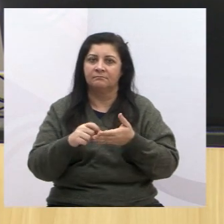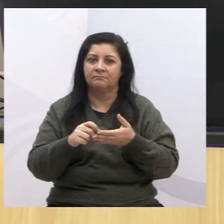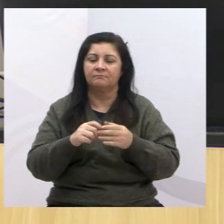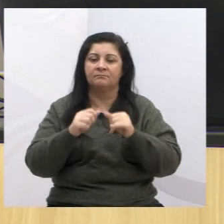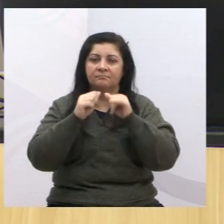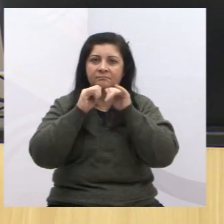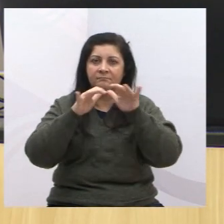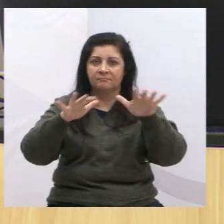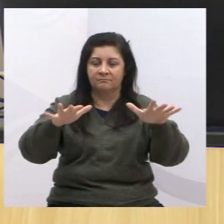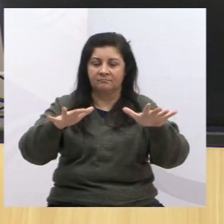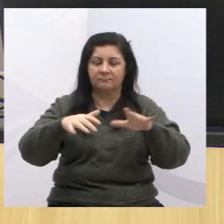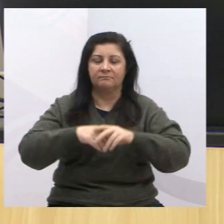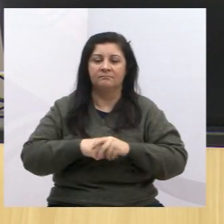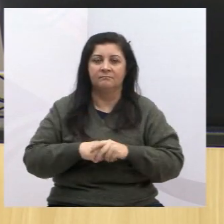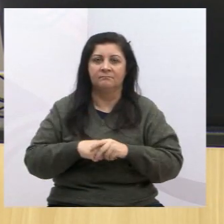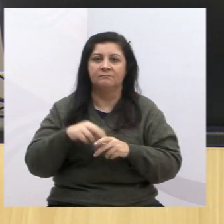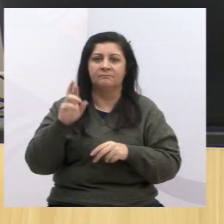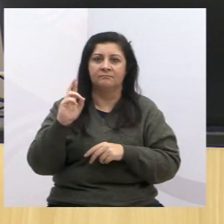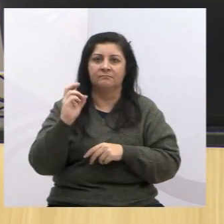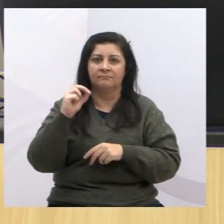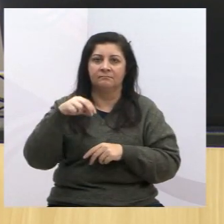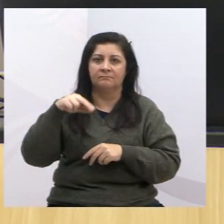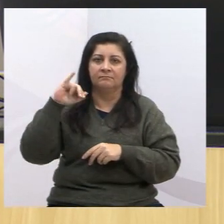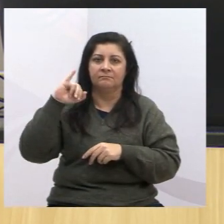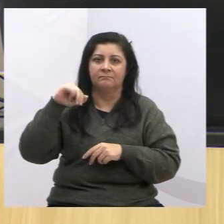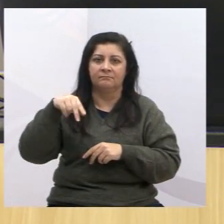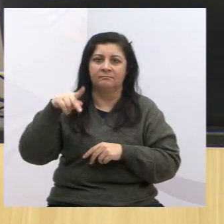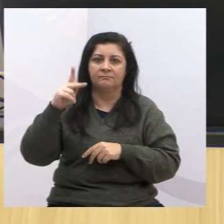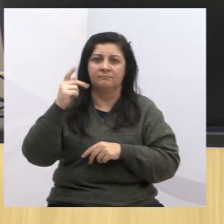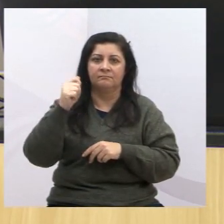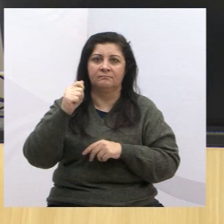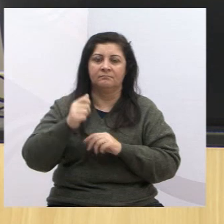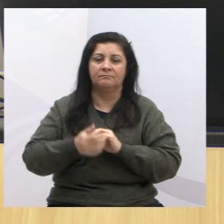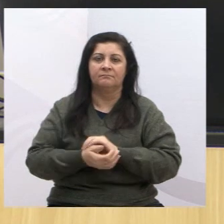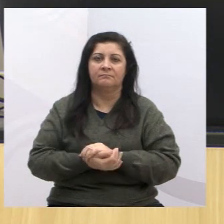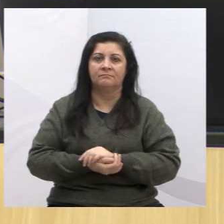presente manifestação. Vereador Roninha.